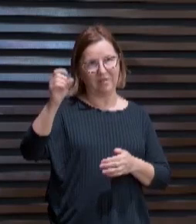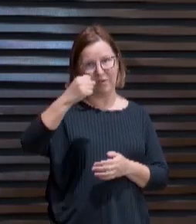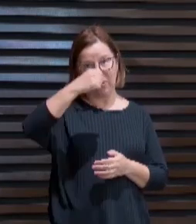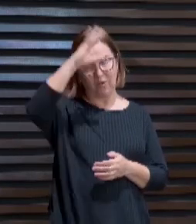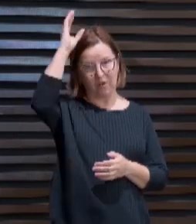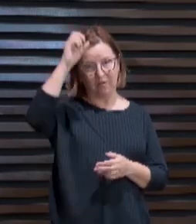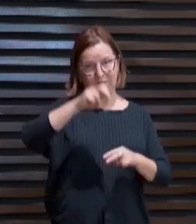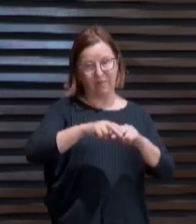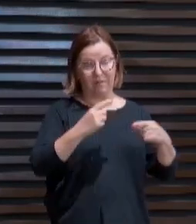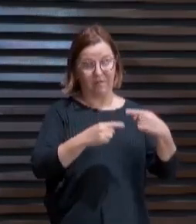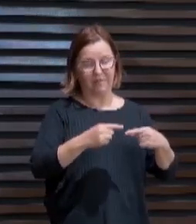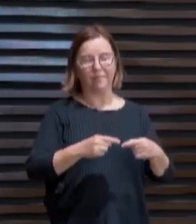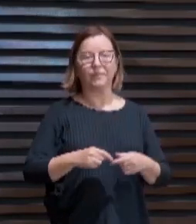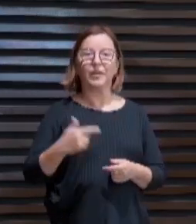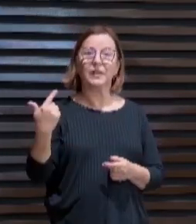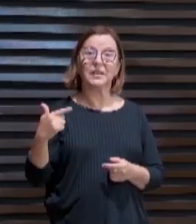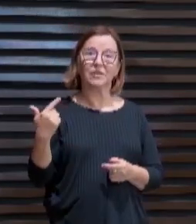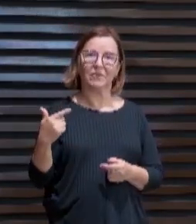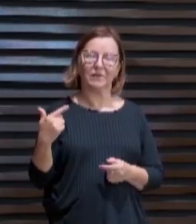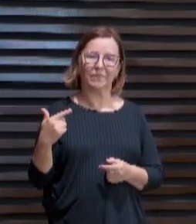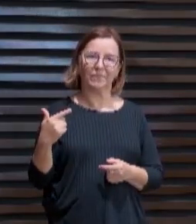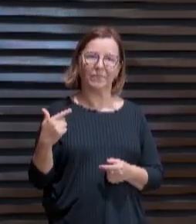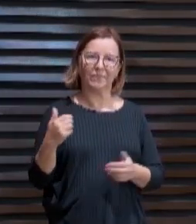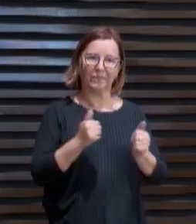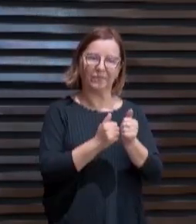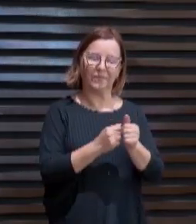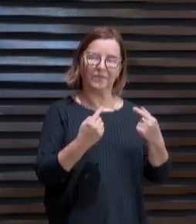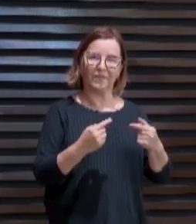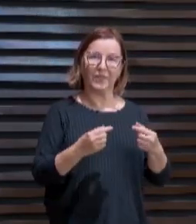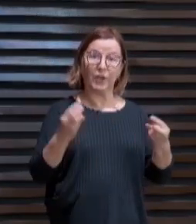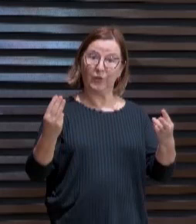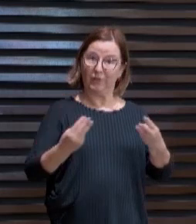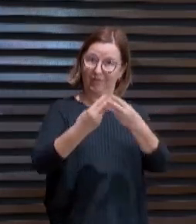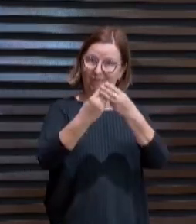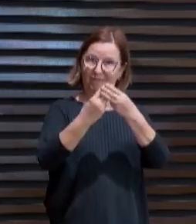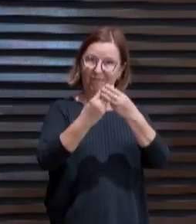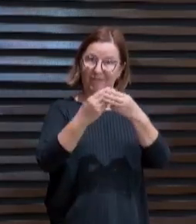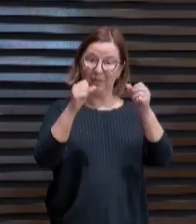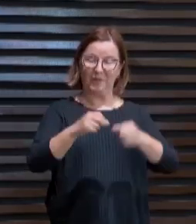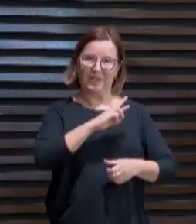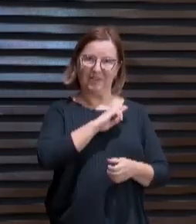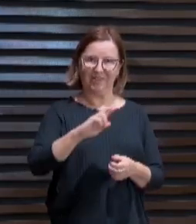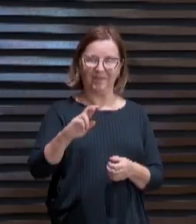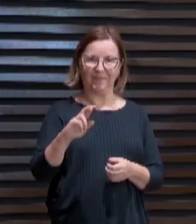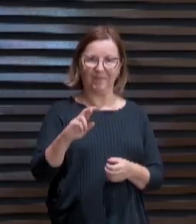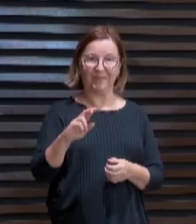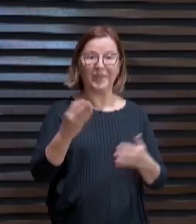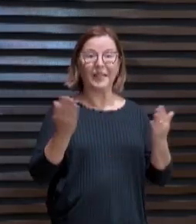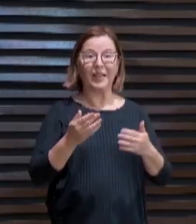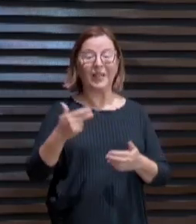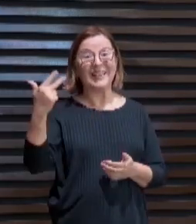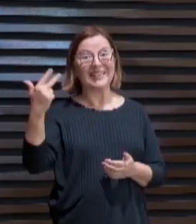político. O segundo perseguidor, os judeus, um poder religioso. E aqui você tem um